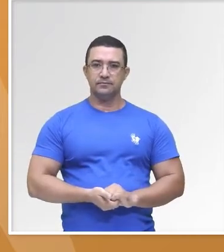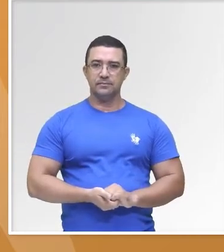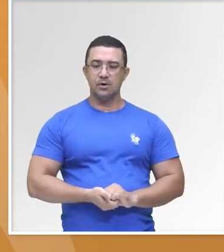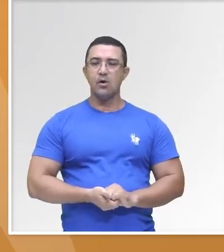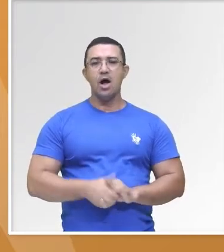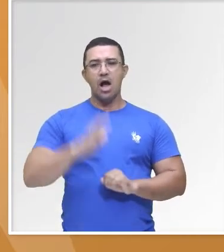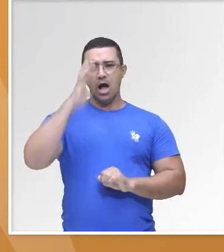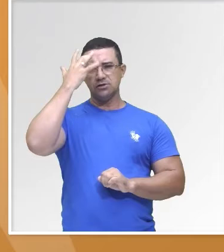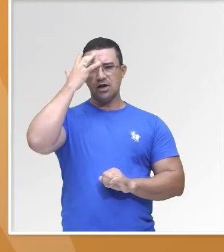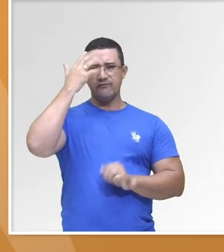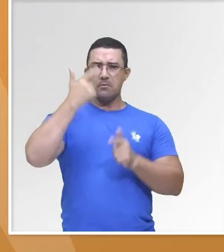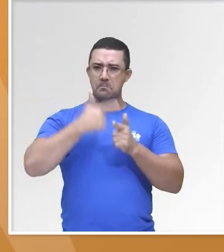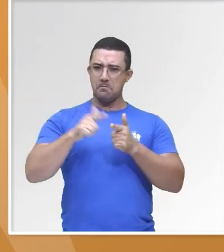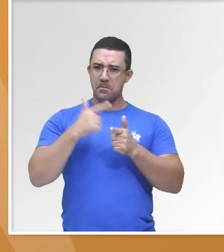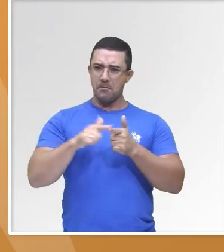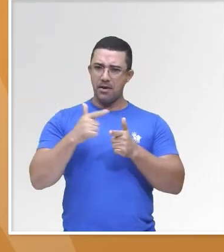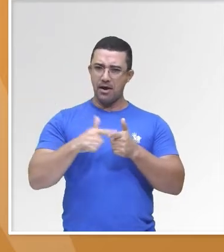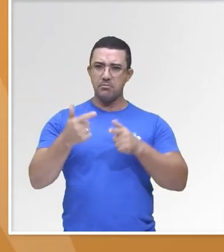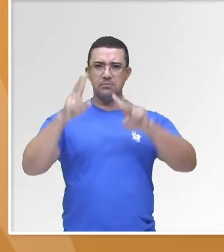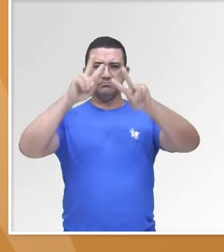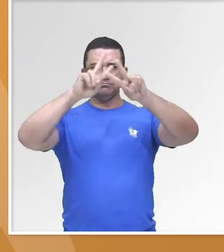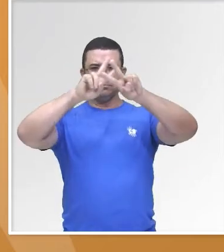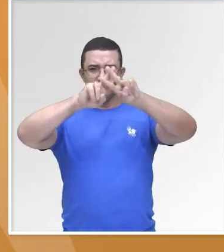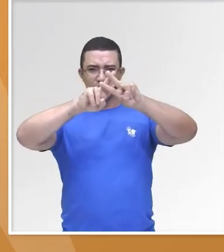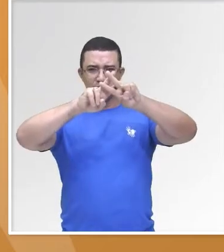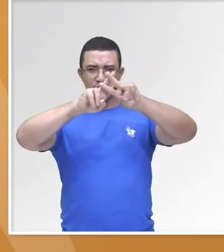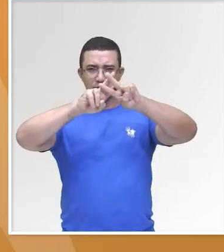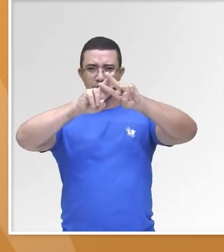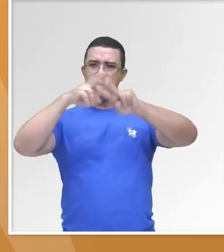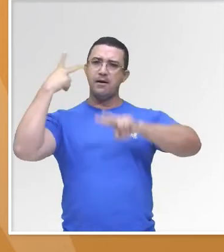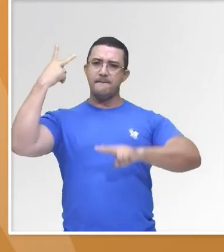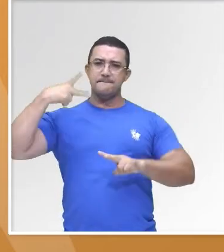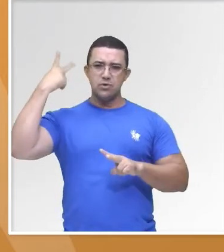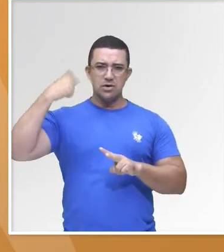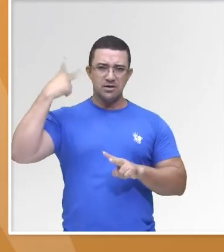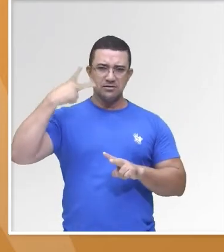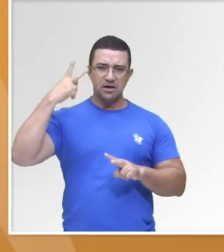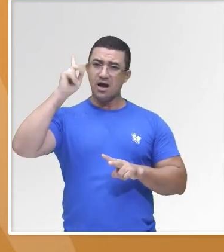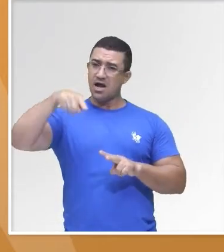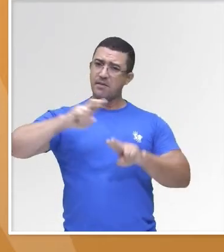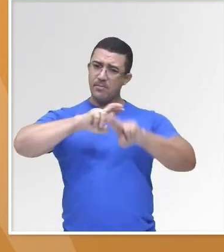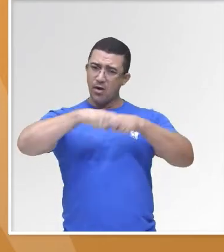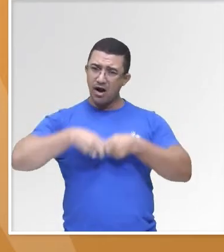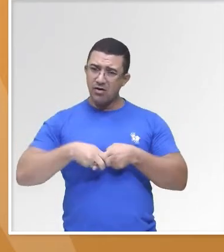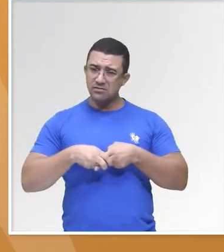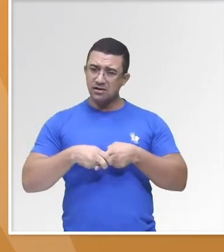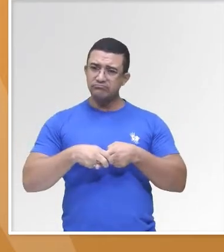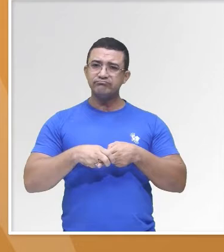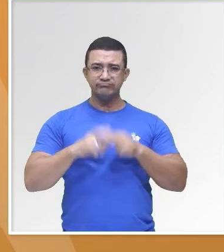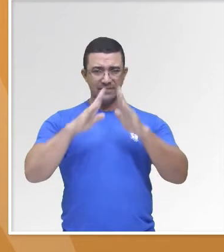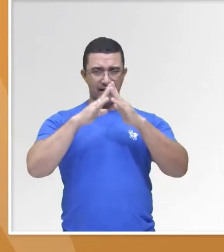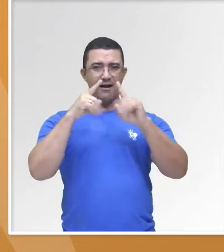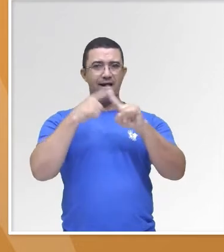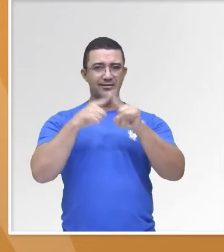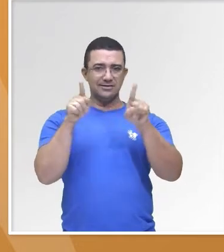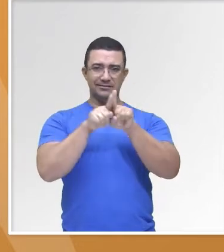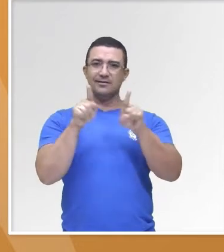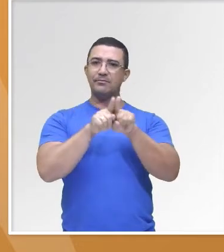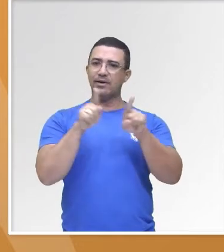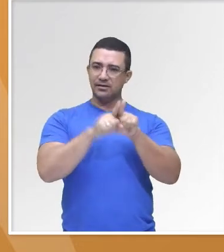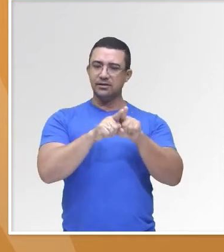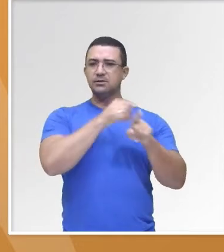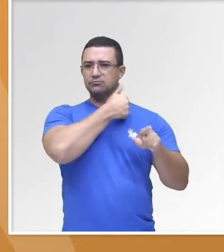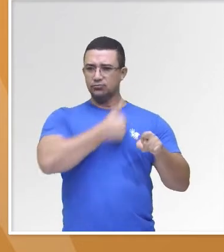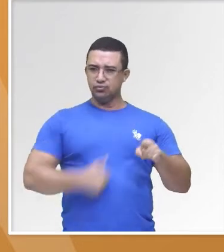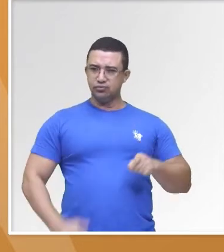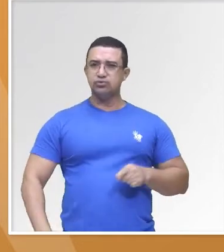problemas das prisões, as prisões políticas eram relacionadas à igreja e aos governantes, no caso, os